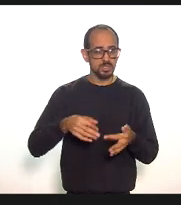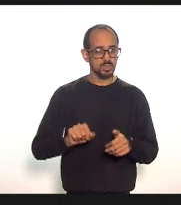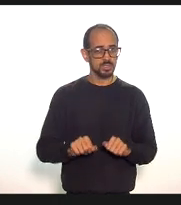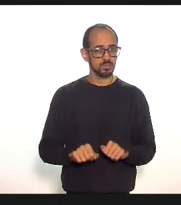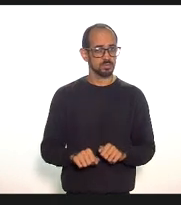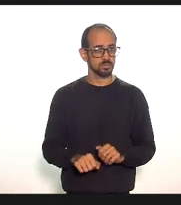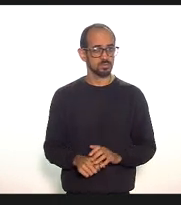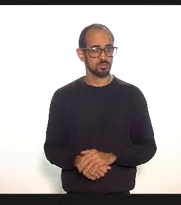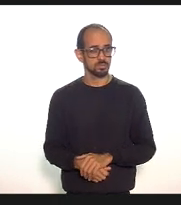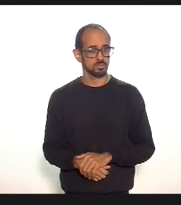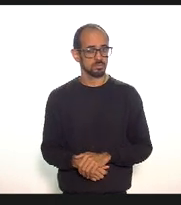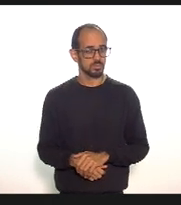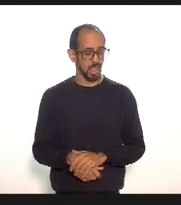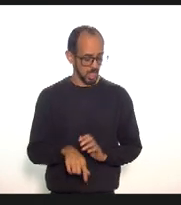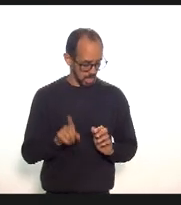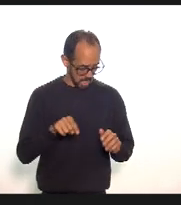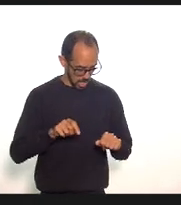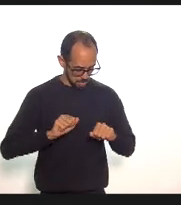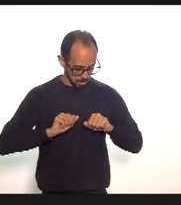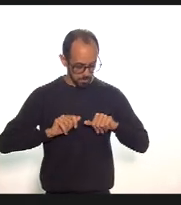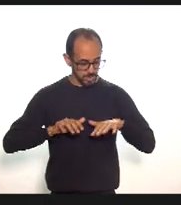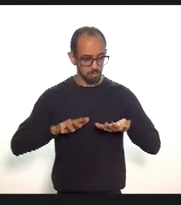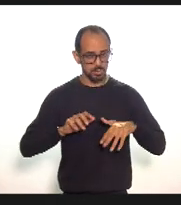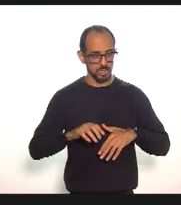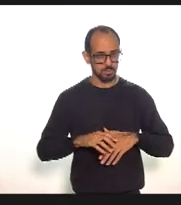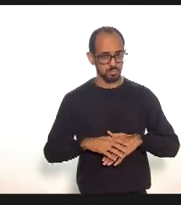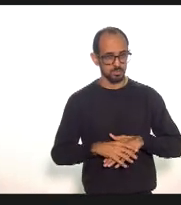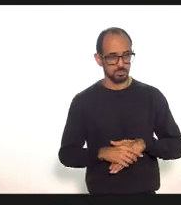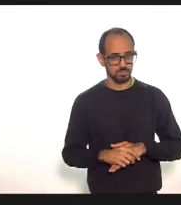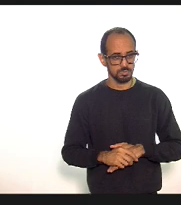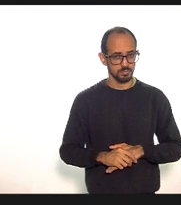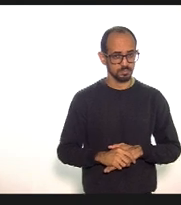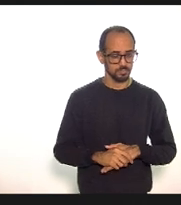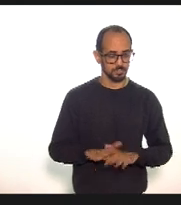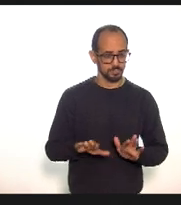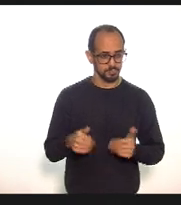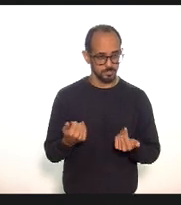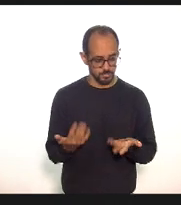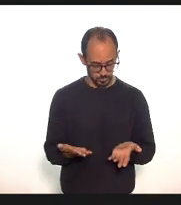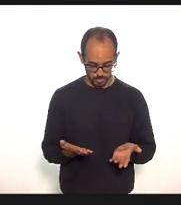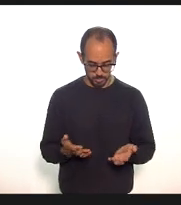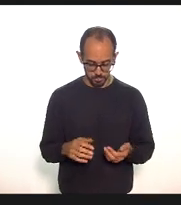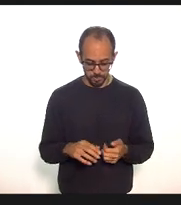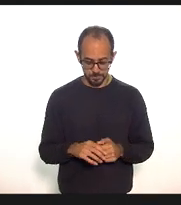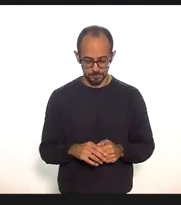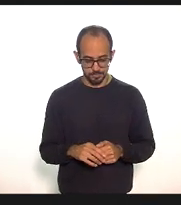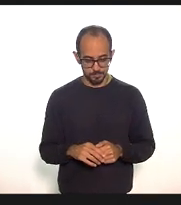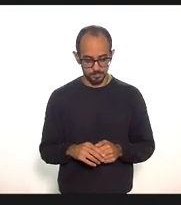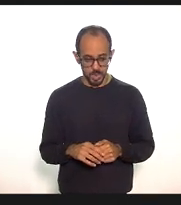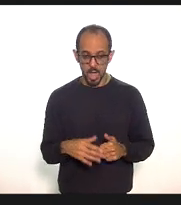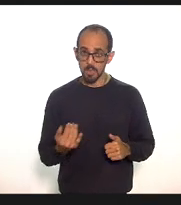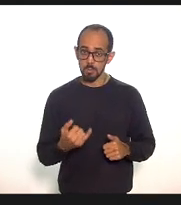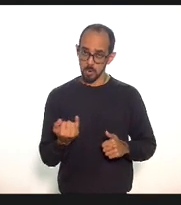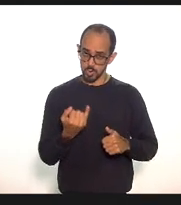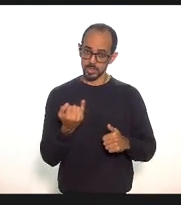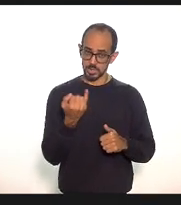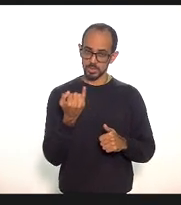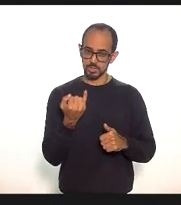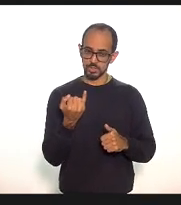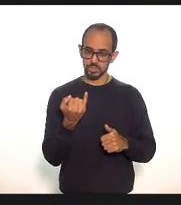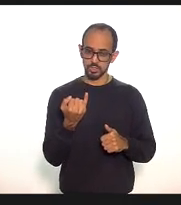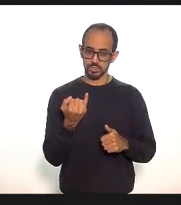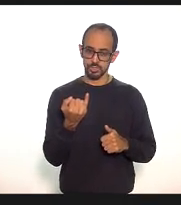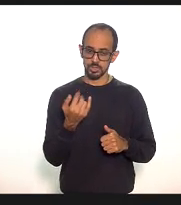Foi, né, é uma pandemia. Então, é importante que a gente traga esse dia